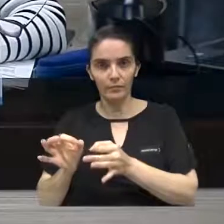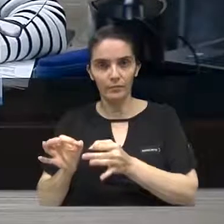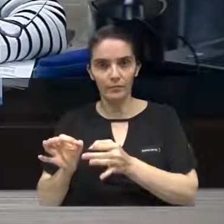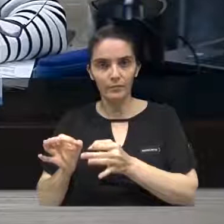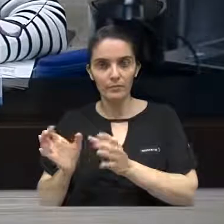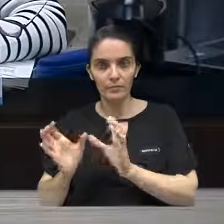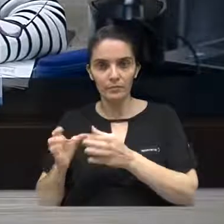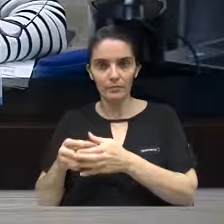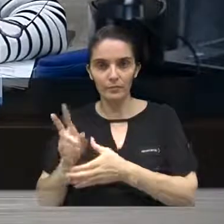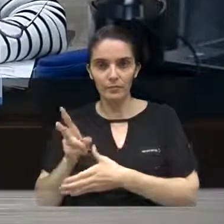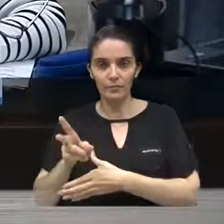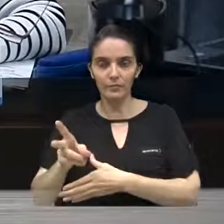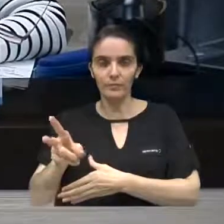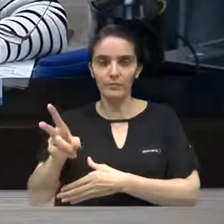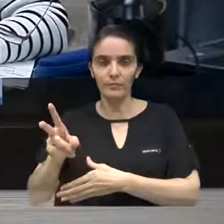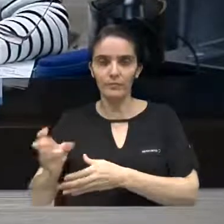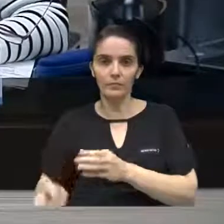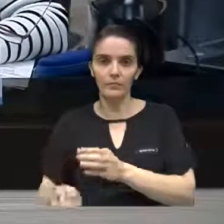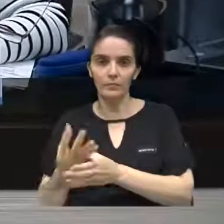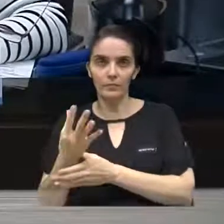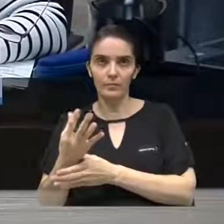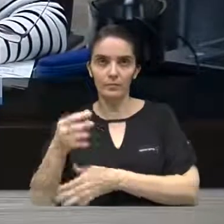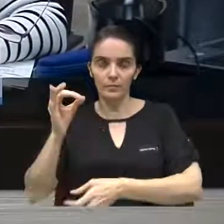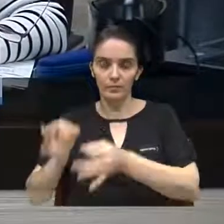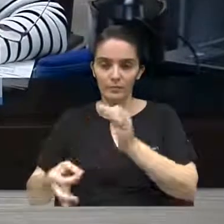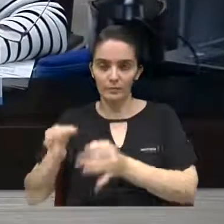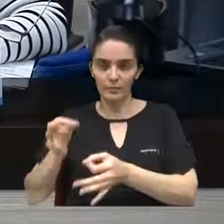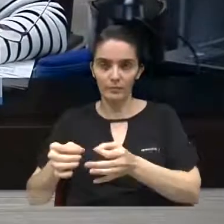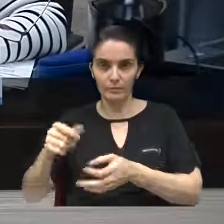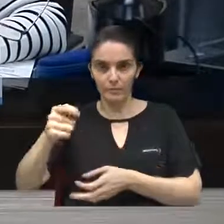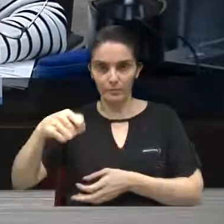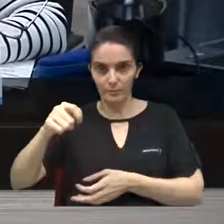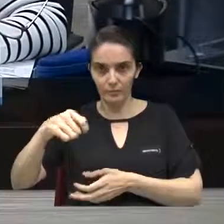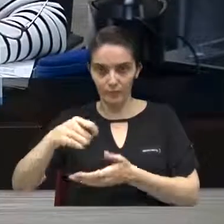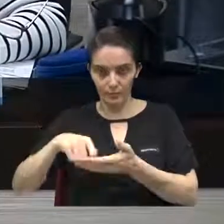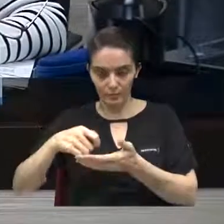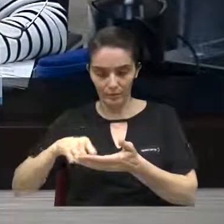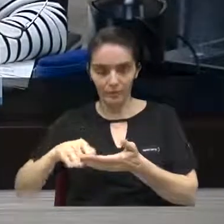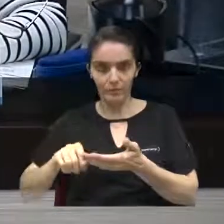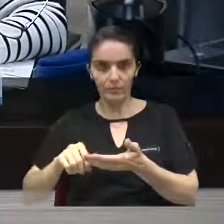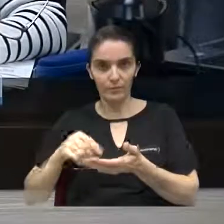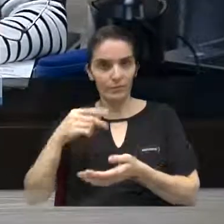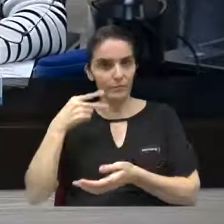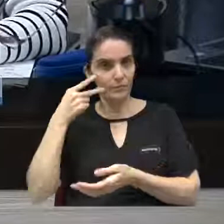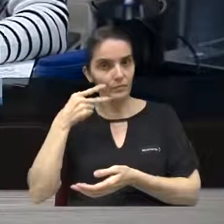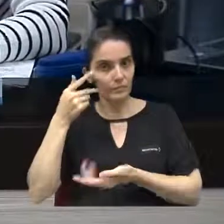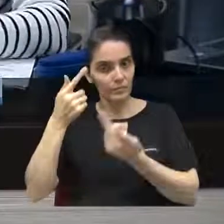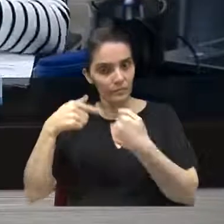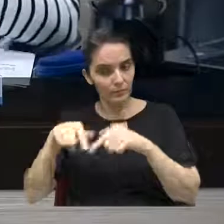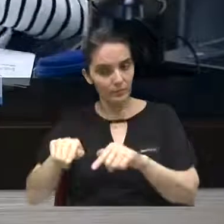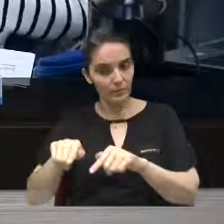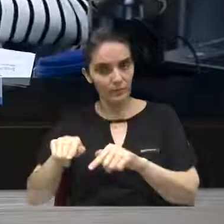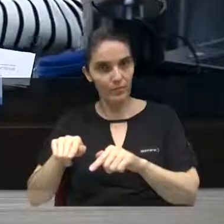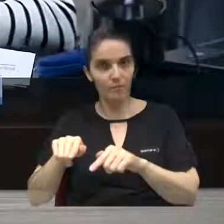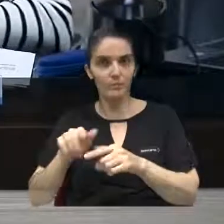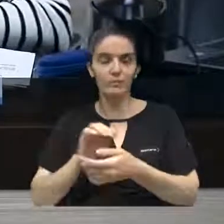pela Comissão Permanente de Constituição, Justiça e Redação. Algum vereador deseja impugnar?